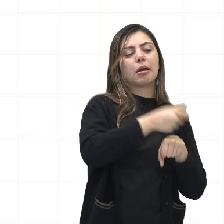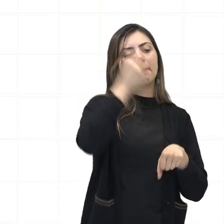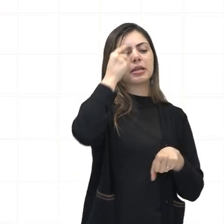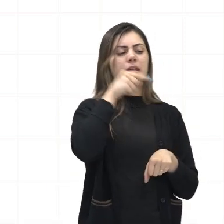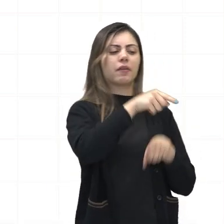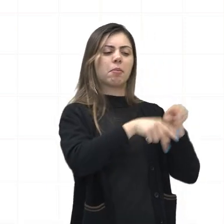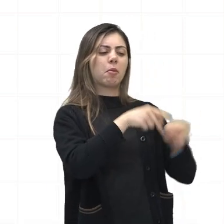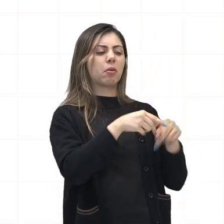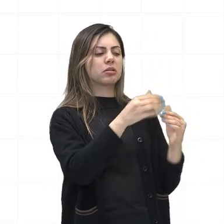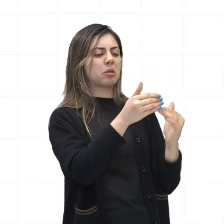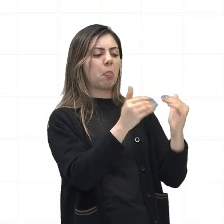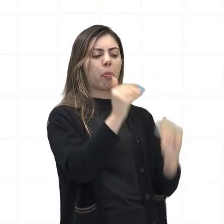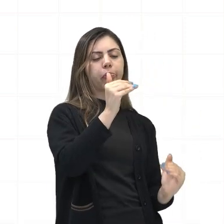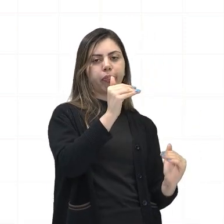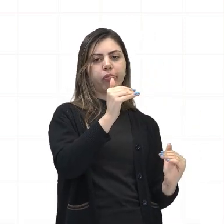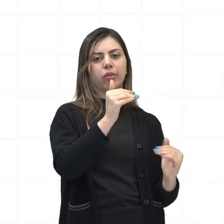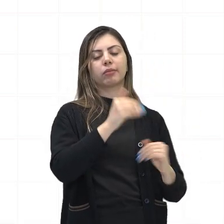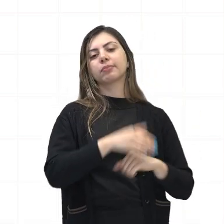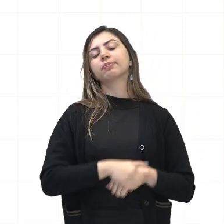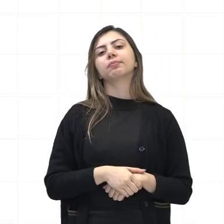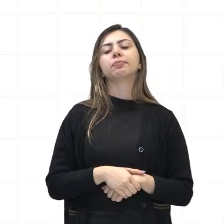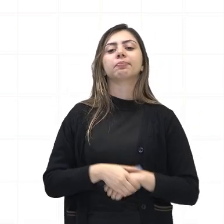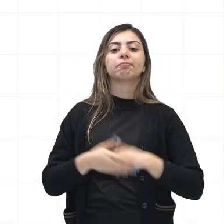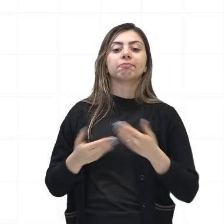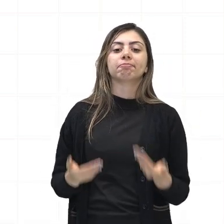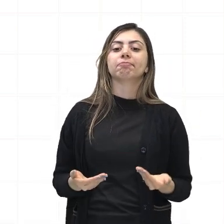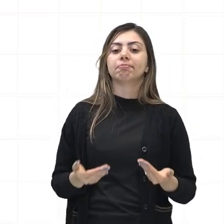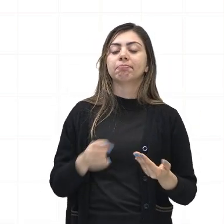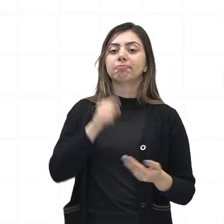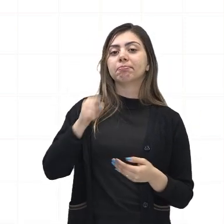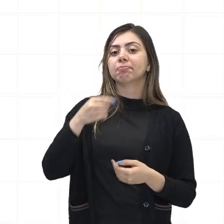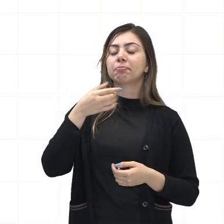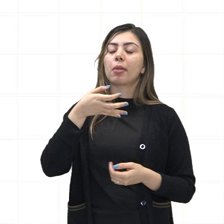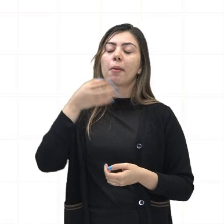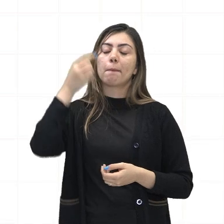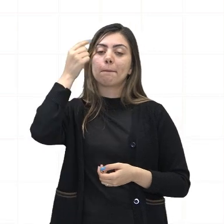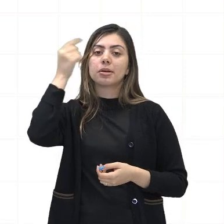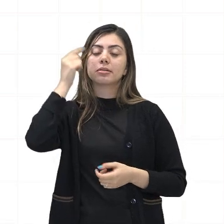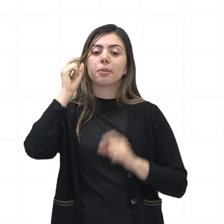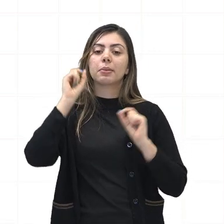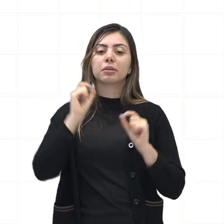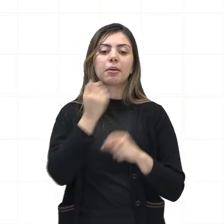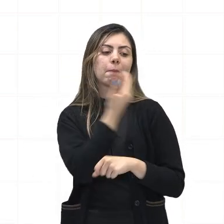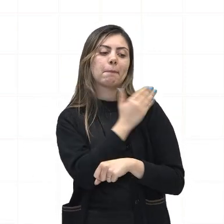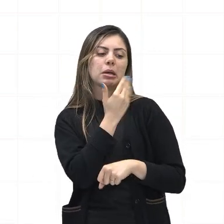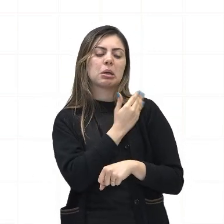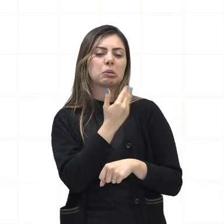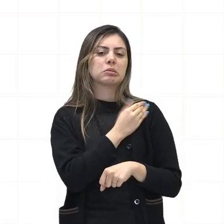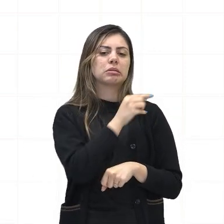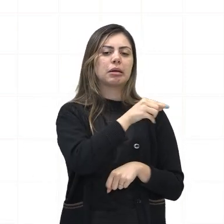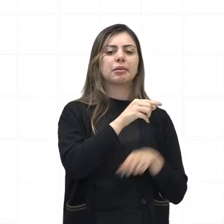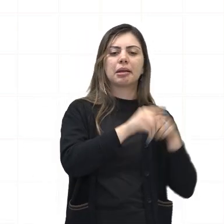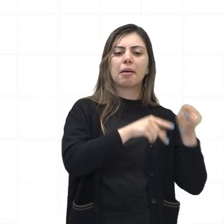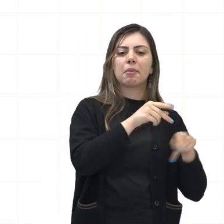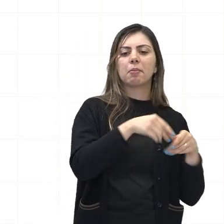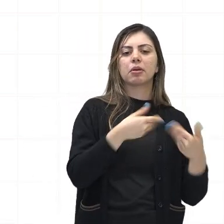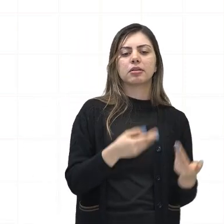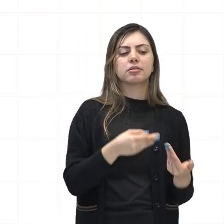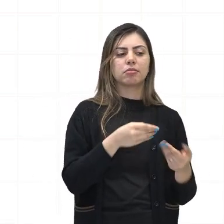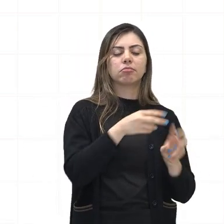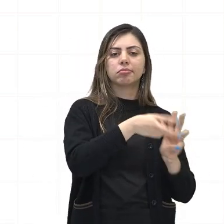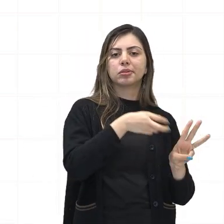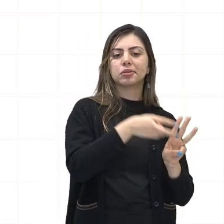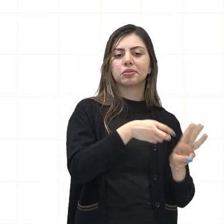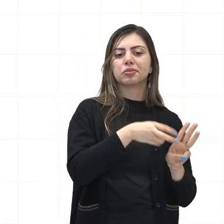considerados inferiores. As visões estereotipadas e preconceituosas sobre o indígena